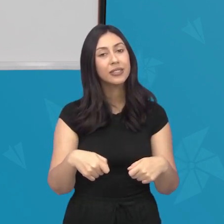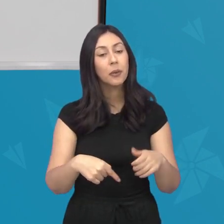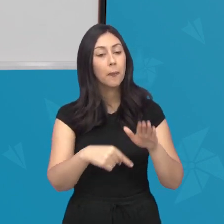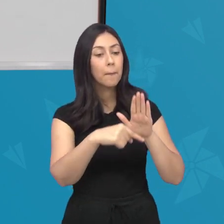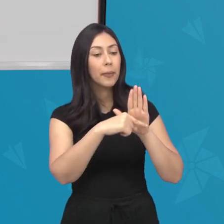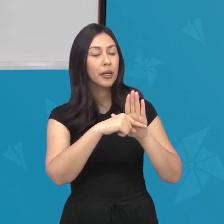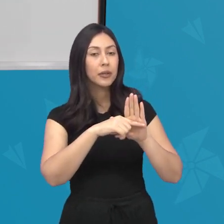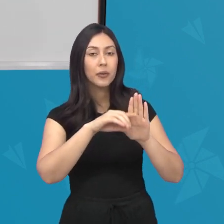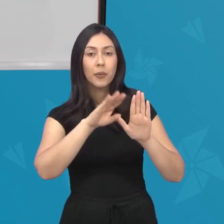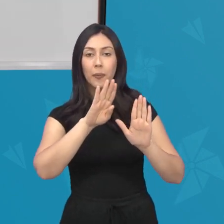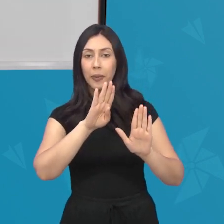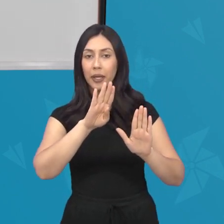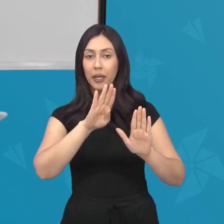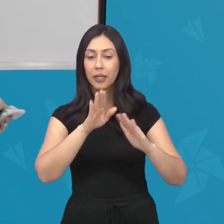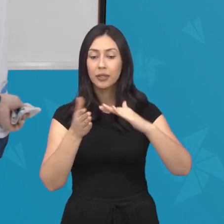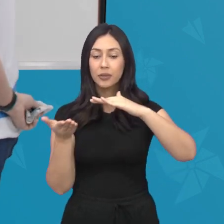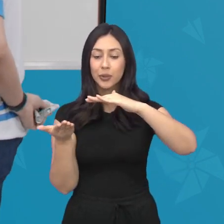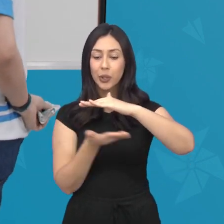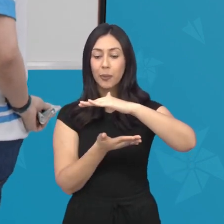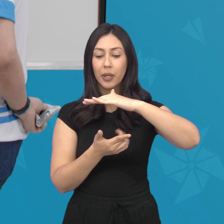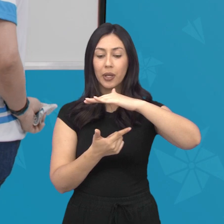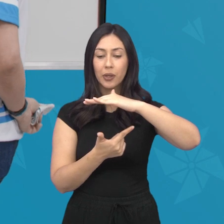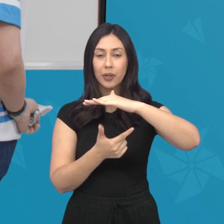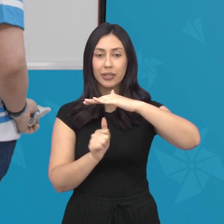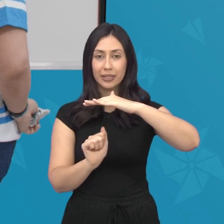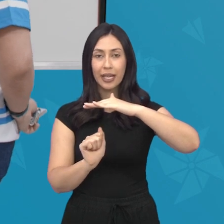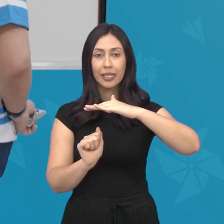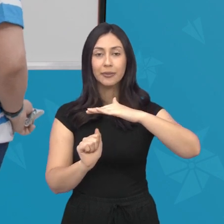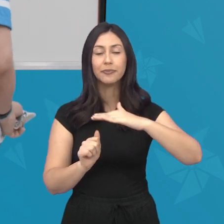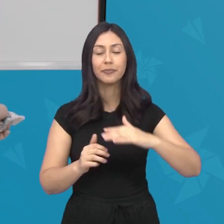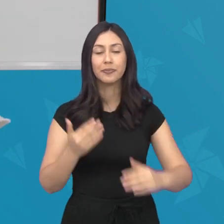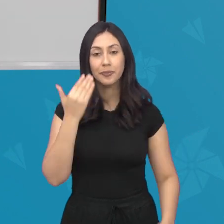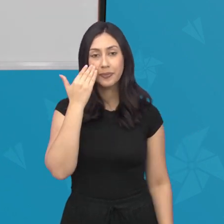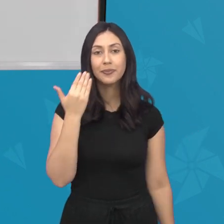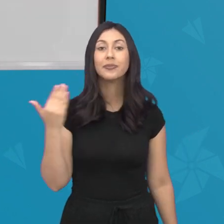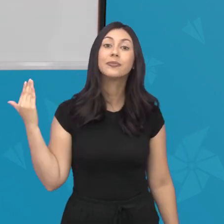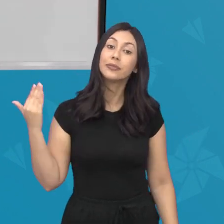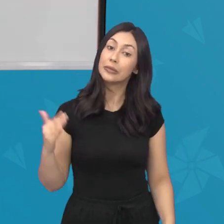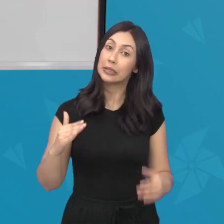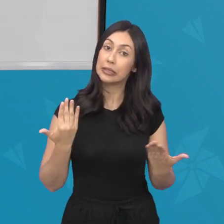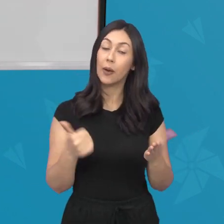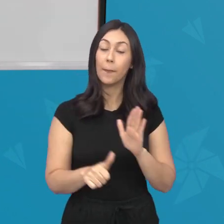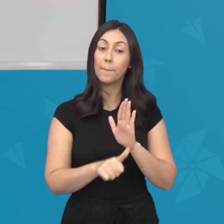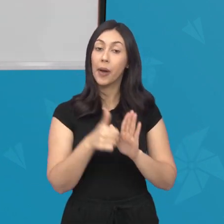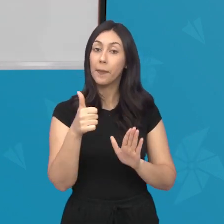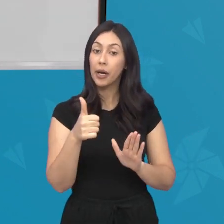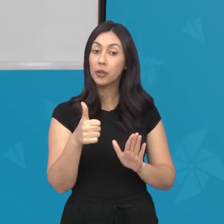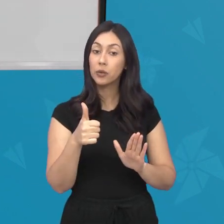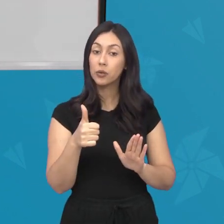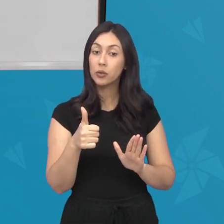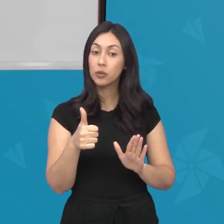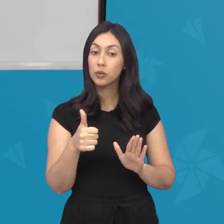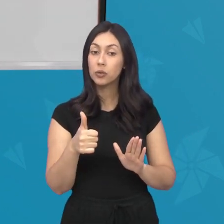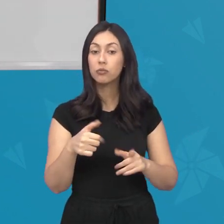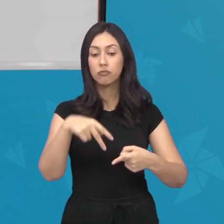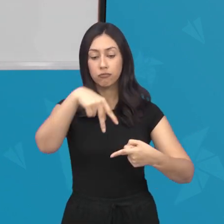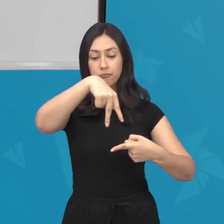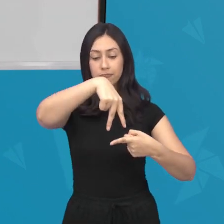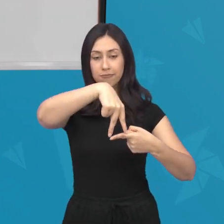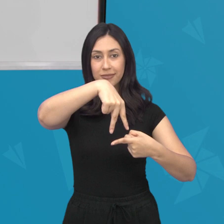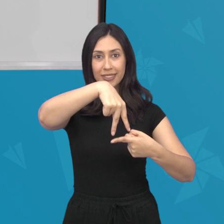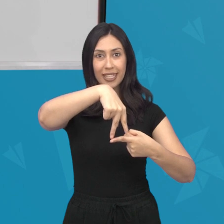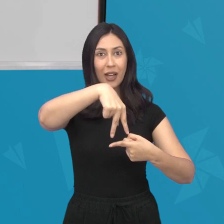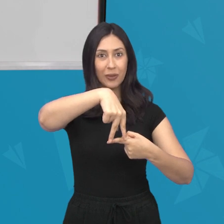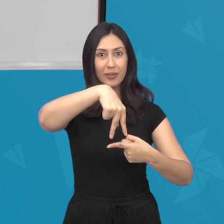sobre 2a. Ok? Então vamos aplicar o Bhaskara aqui. Então a primeira coisa do Bhaskara é você achar o